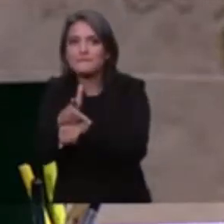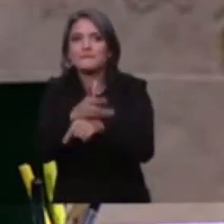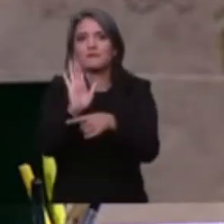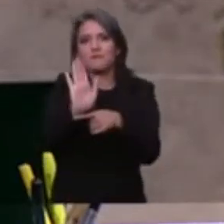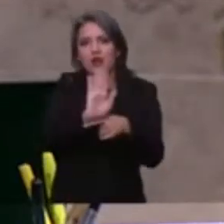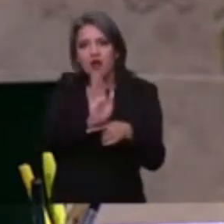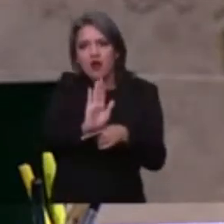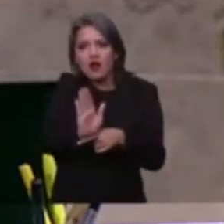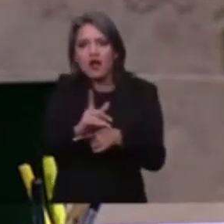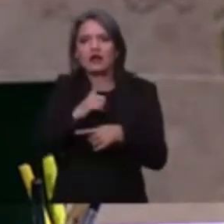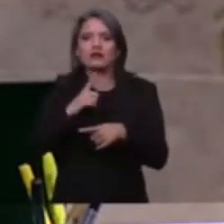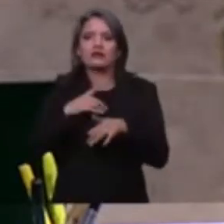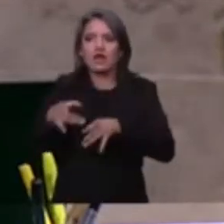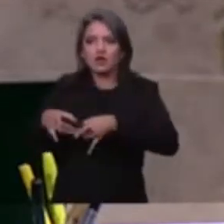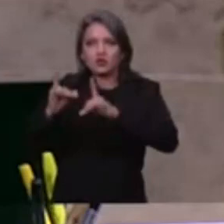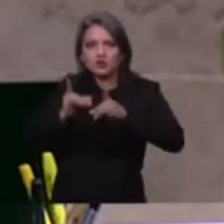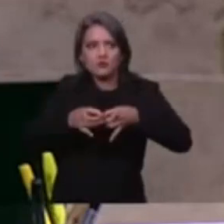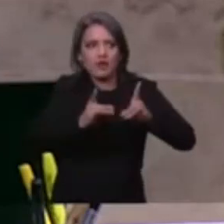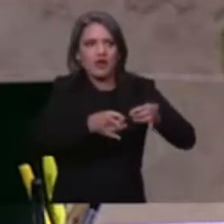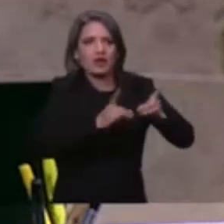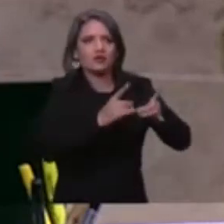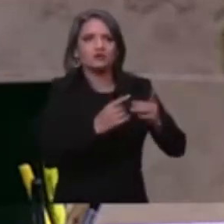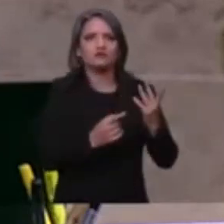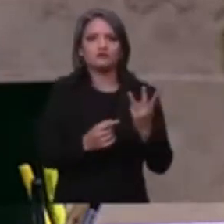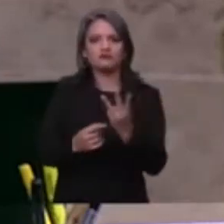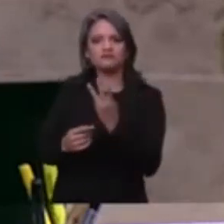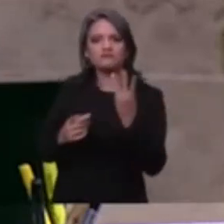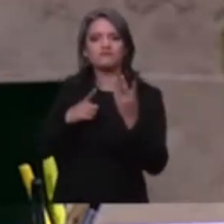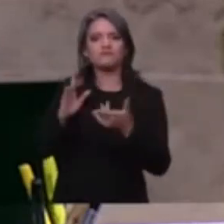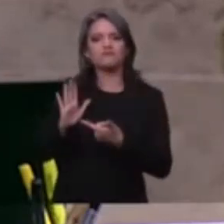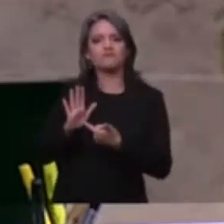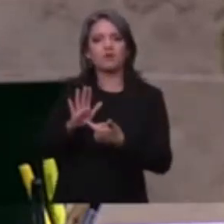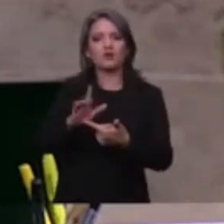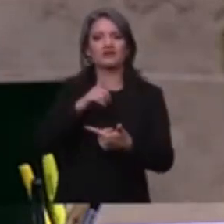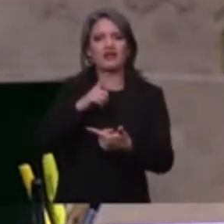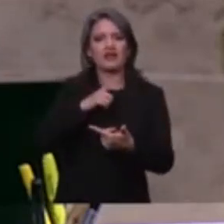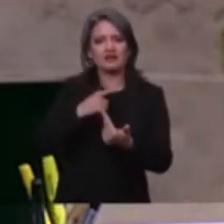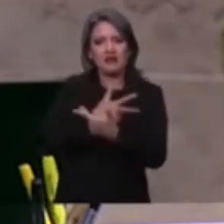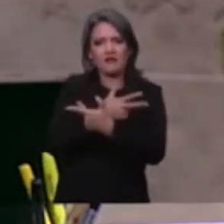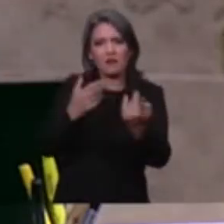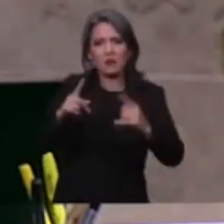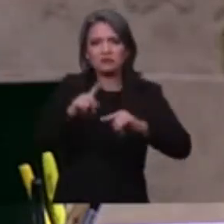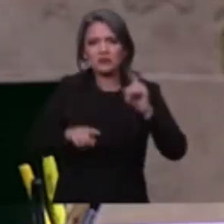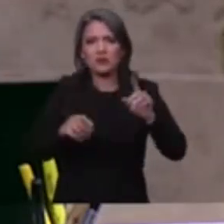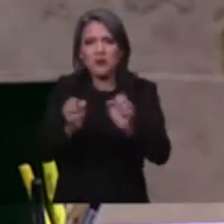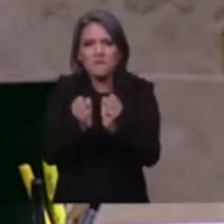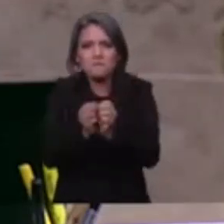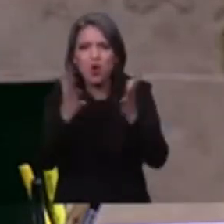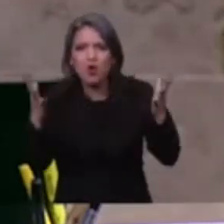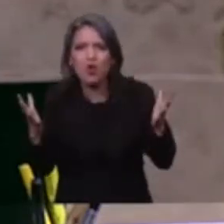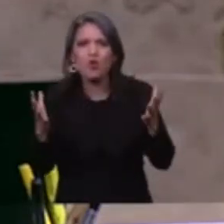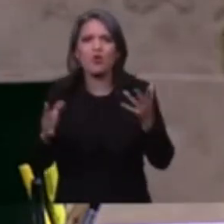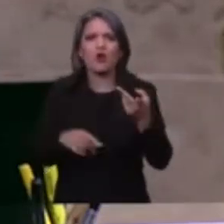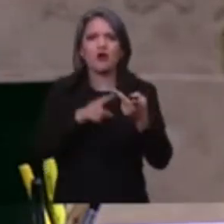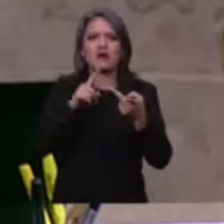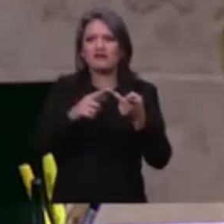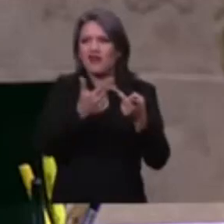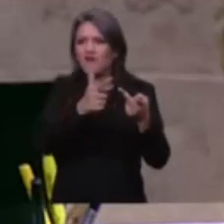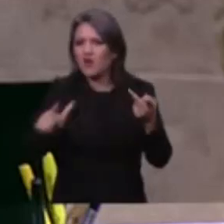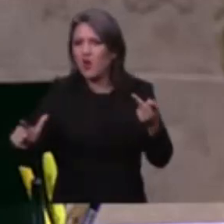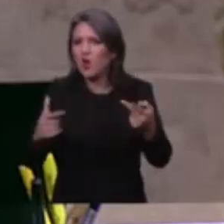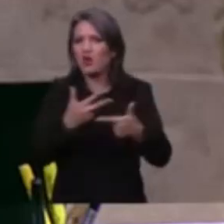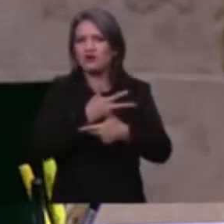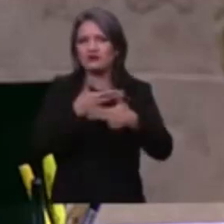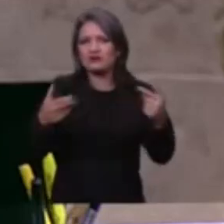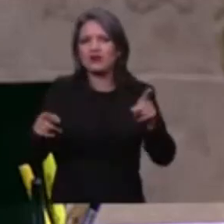monitoramento dos prédios públicos em que se ressalta a apreensão de armas brancas, explosivos e outros objetos para